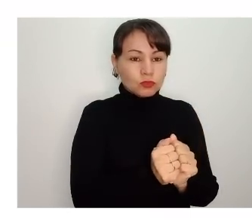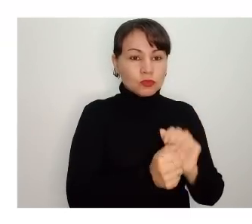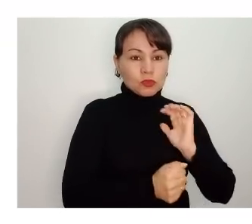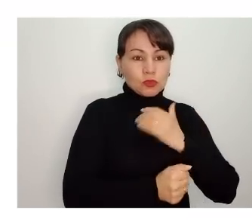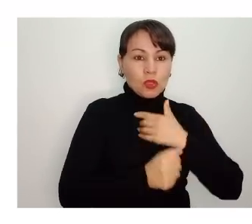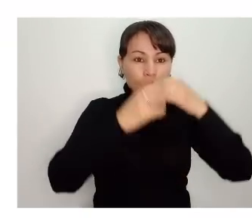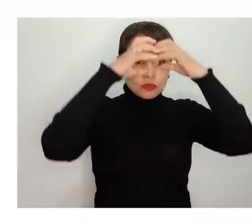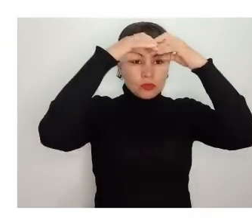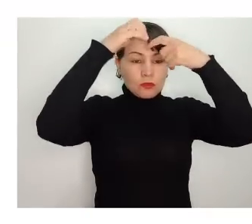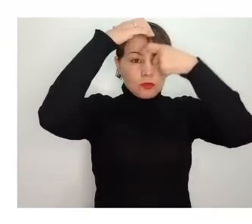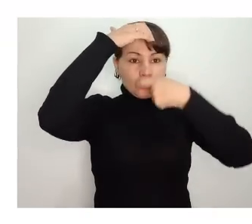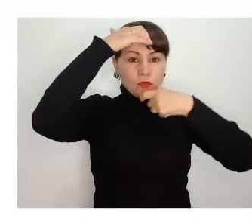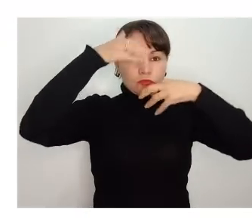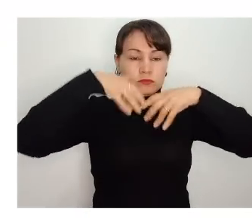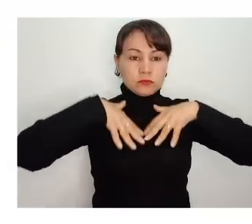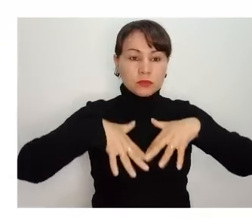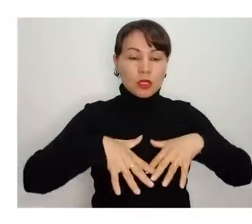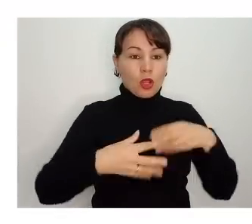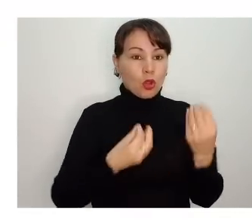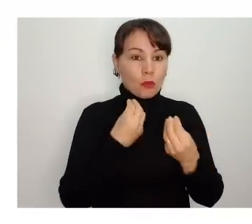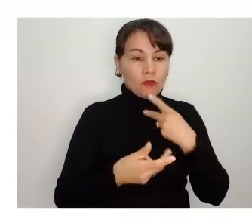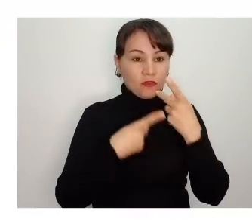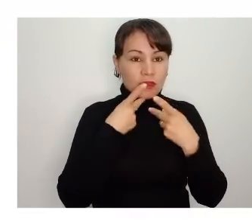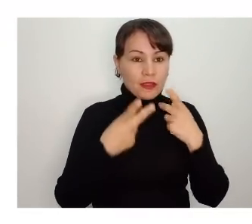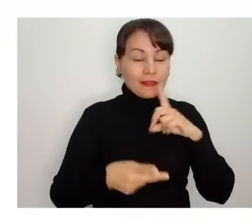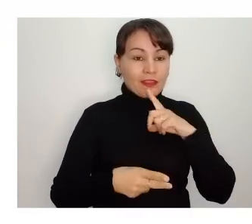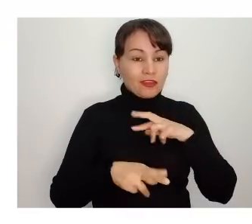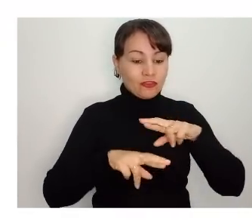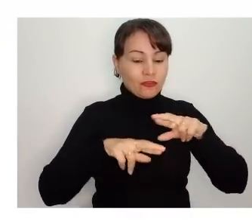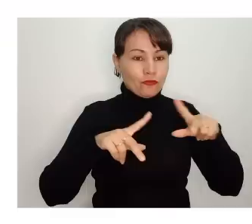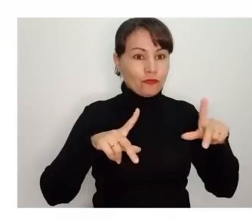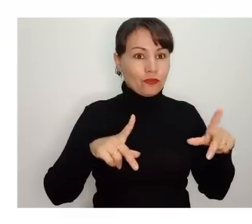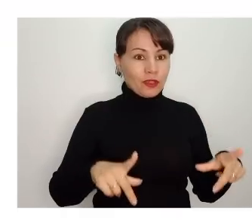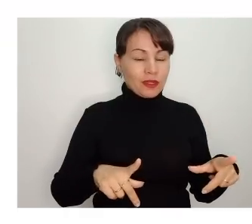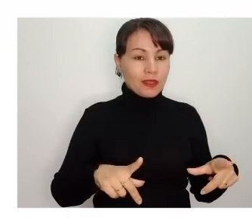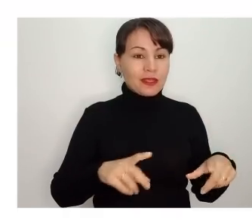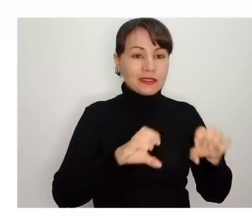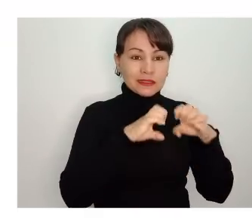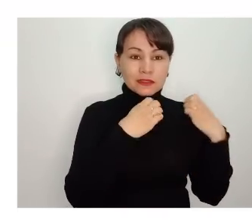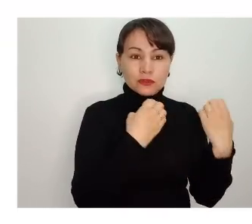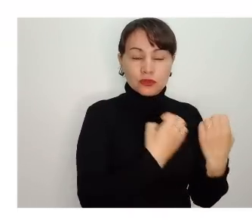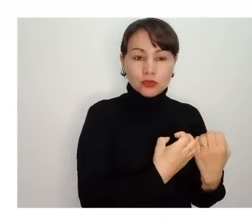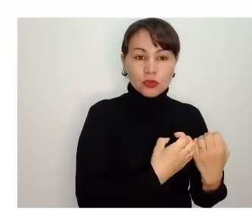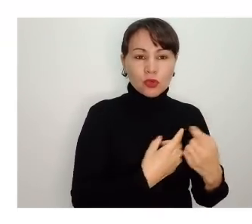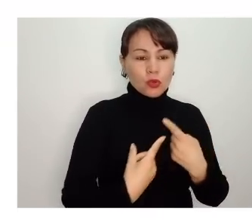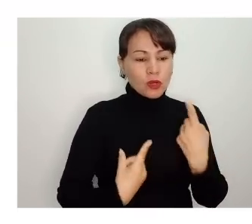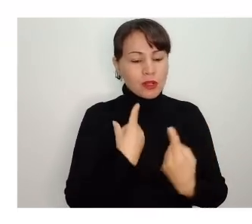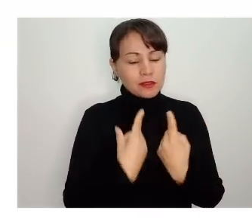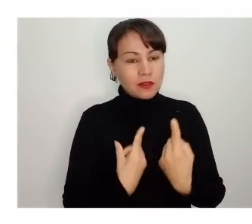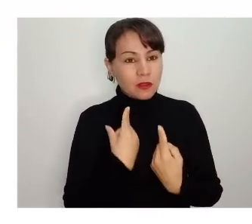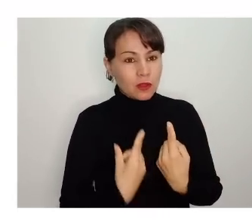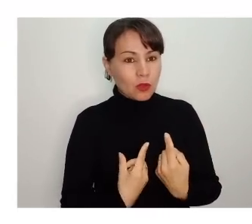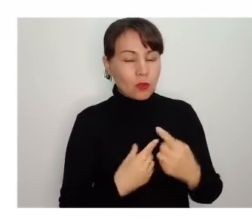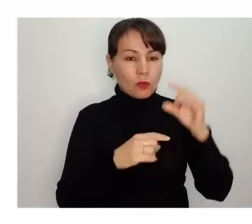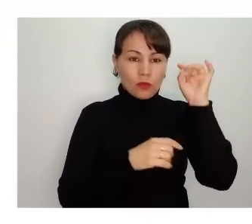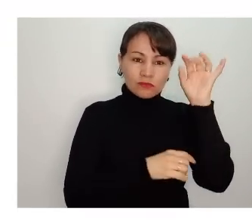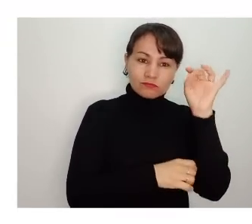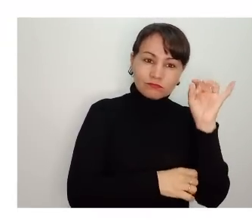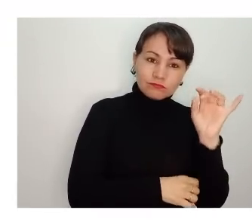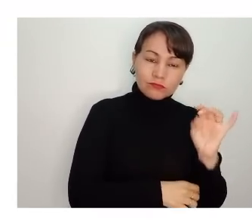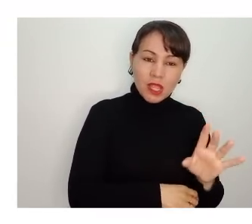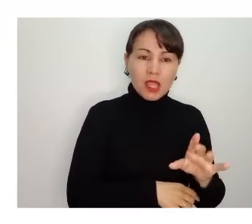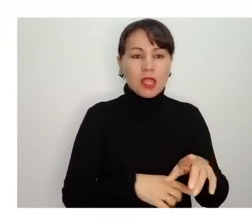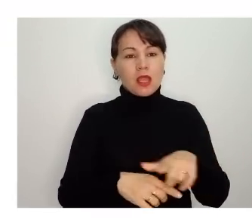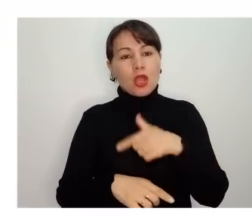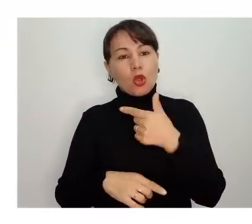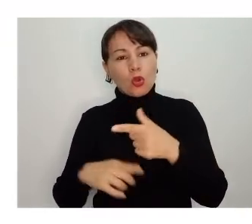no nosso sistema nervoso central, como eu falei, elas têm diferentes morfologias, algumas em forma de estrela, outras em